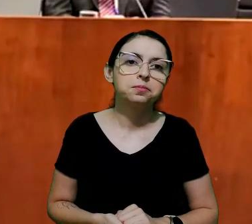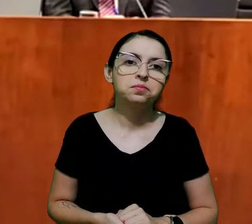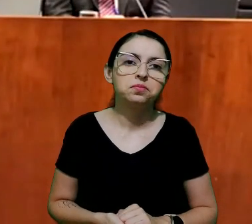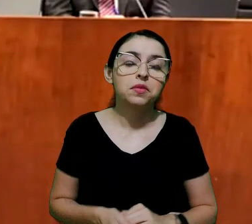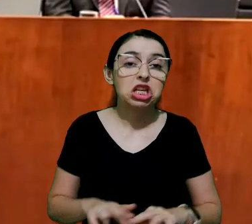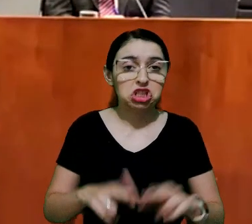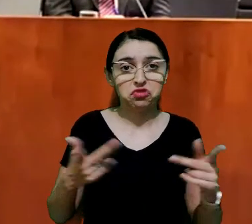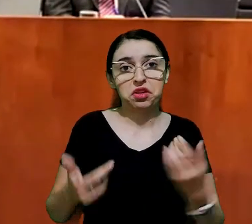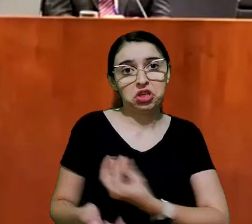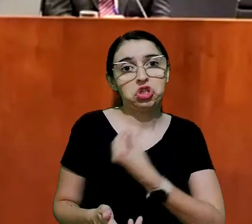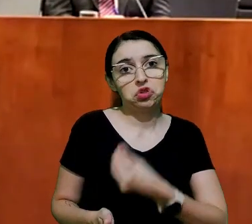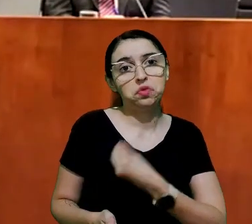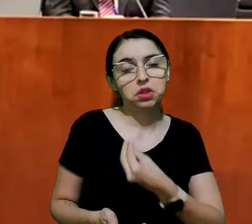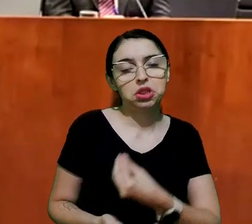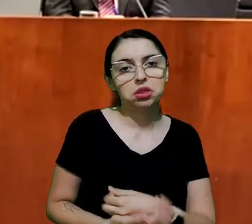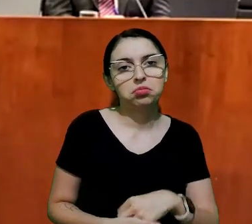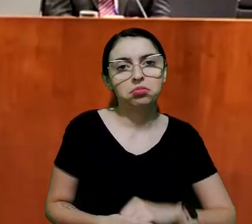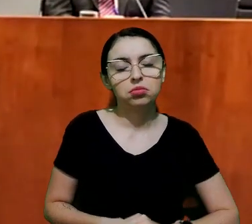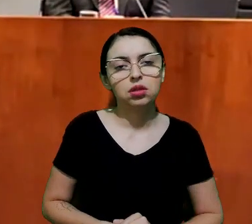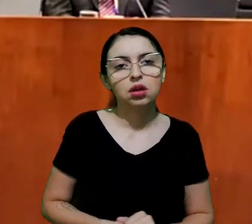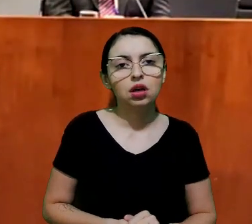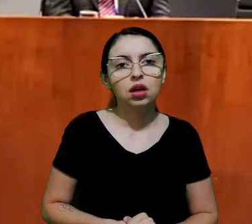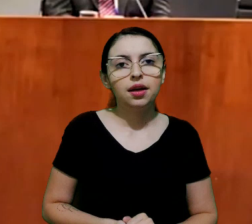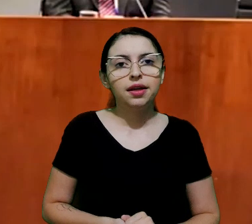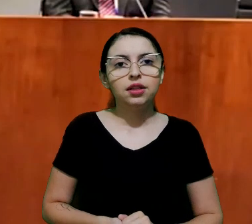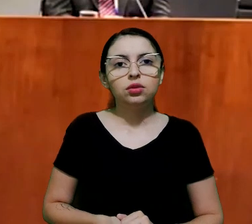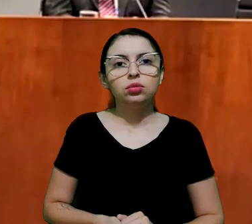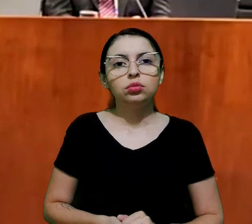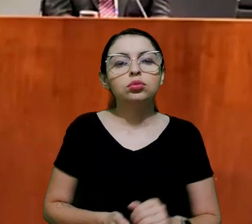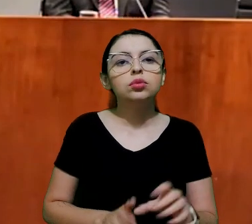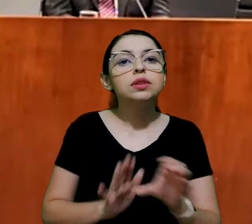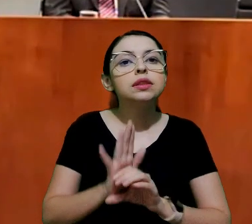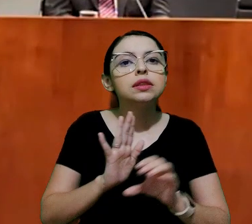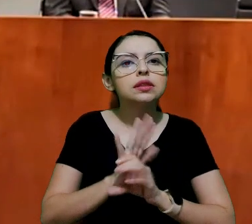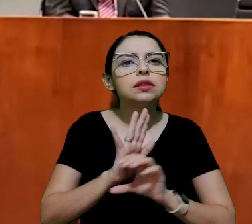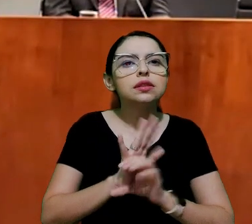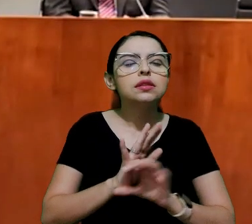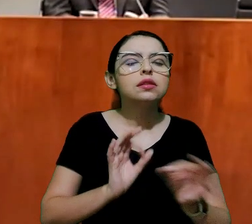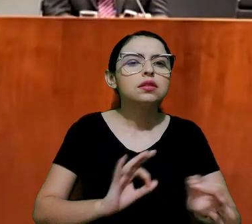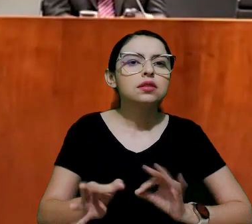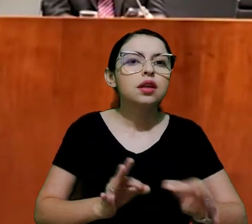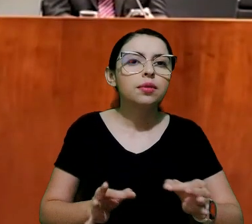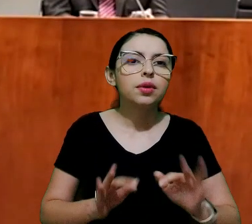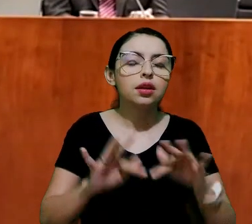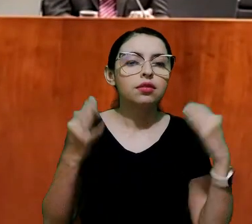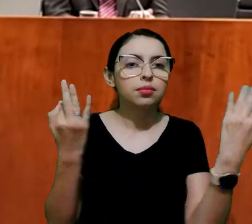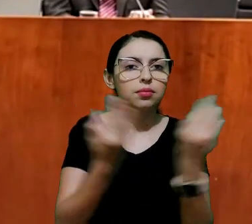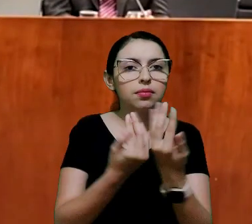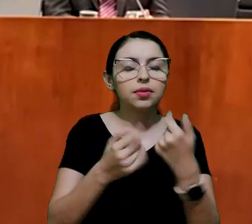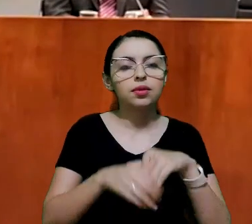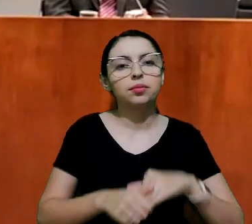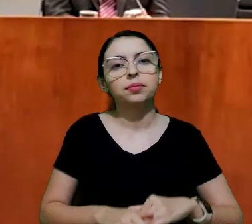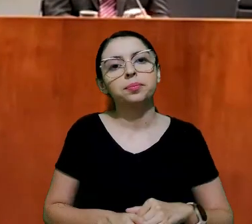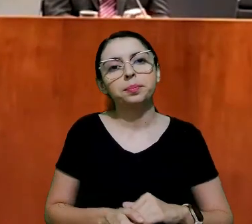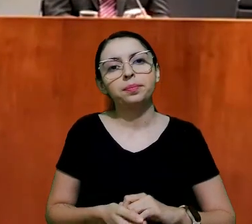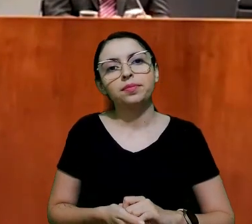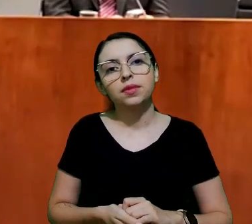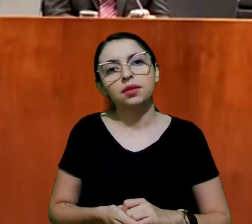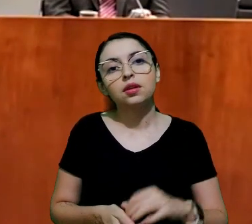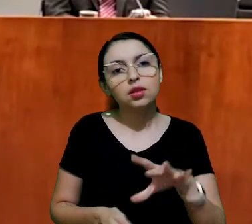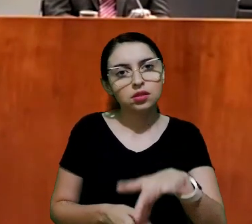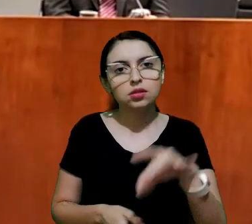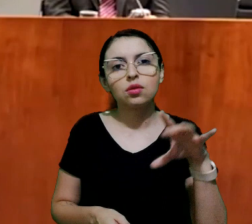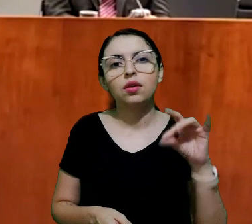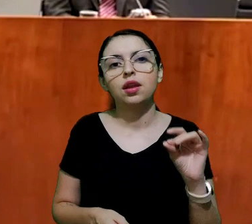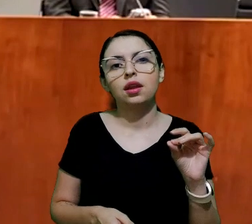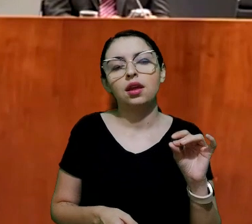Não se fala de comunhão de vida. Por isso o sistema do patrimônio familiar. Quer dizer, você pode escolher casa em comunhão de